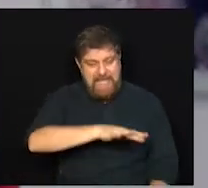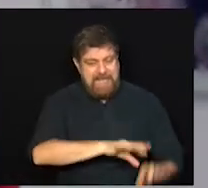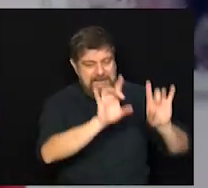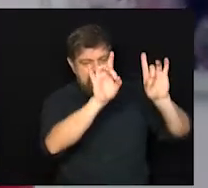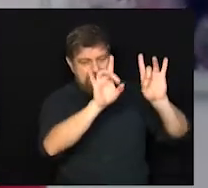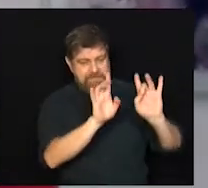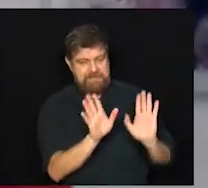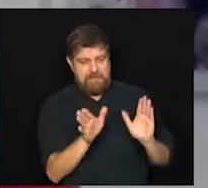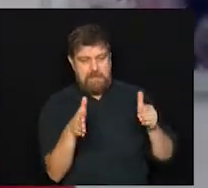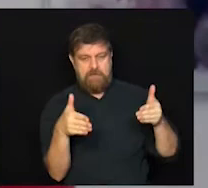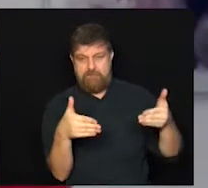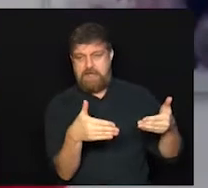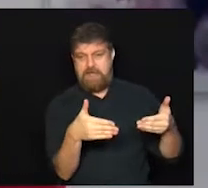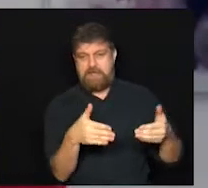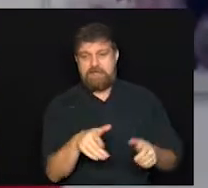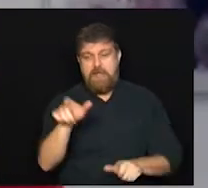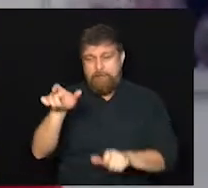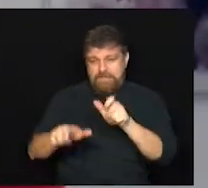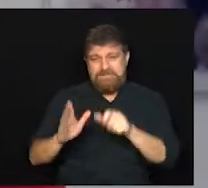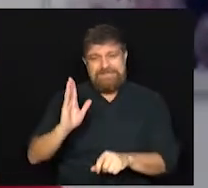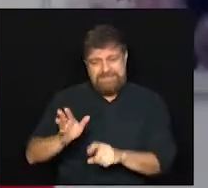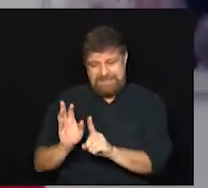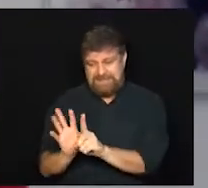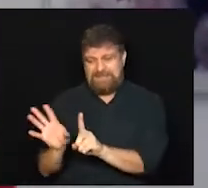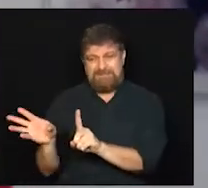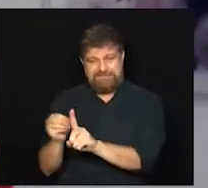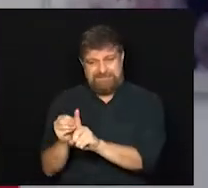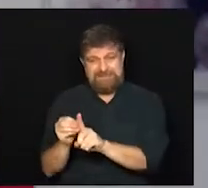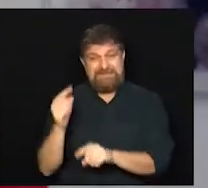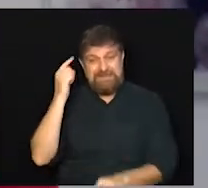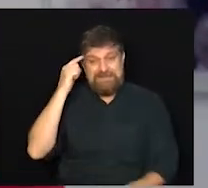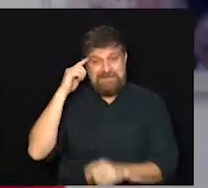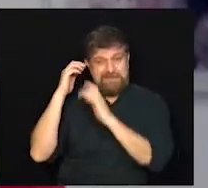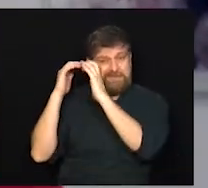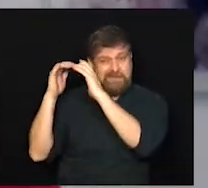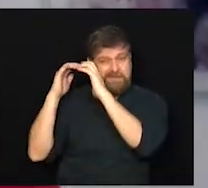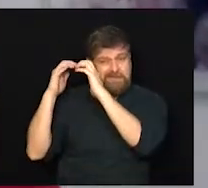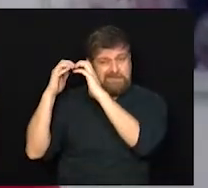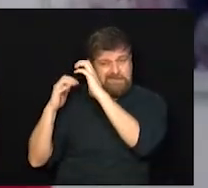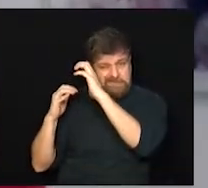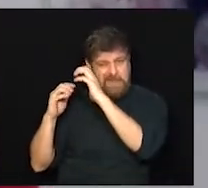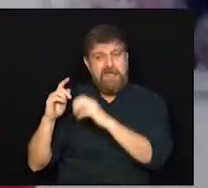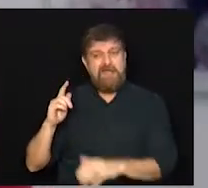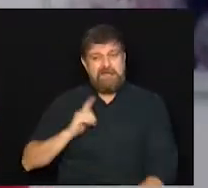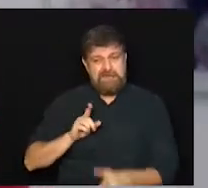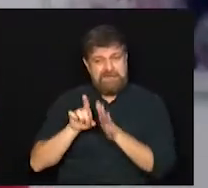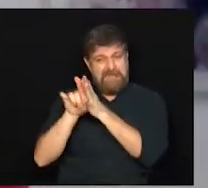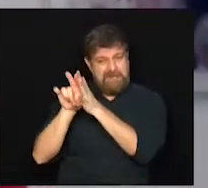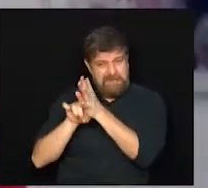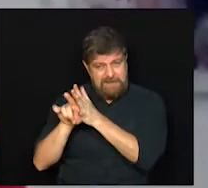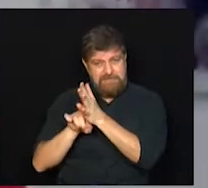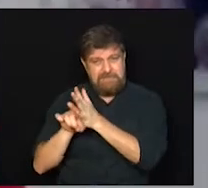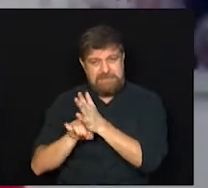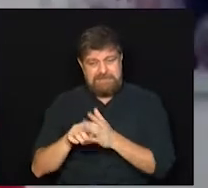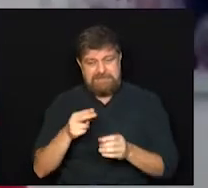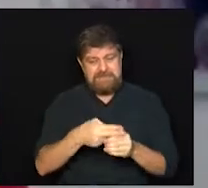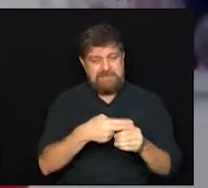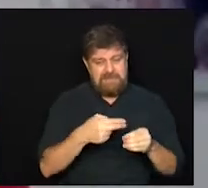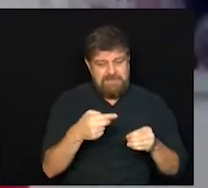em particular, tem muitas consequências neurológicas, né, do Covid, tem uma grande pesquisa sendo conduzida na Unicamp